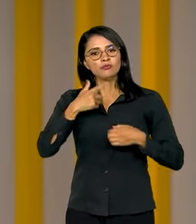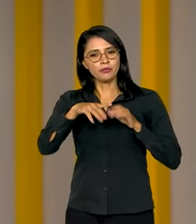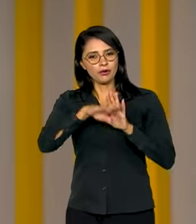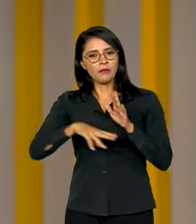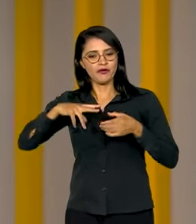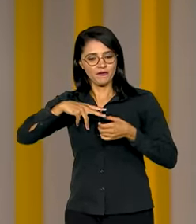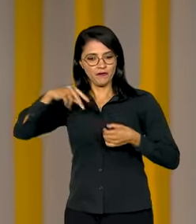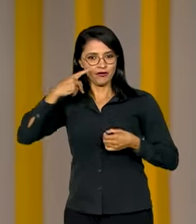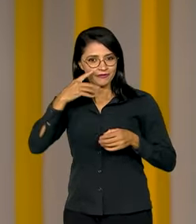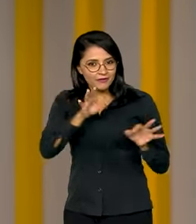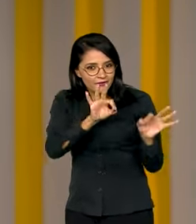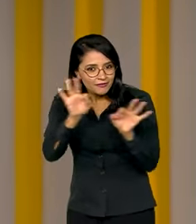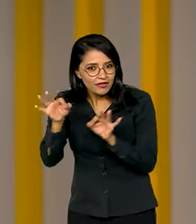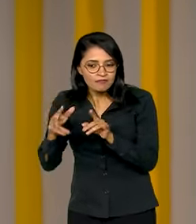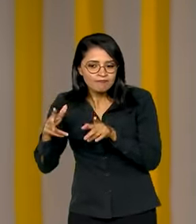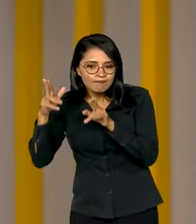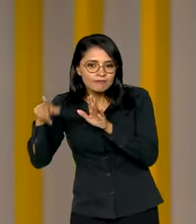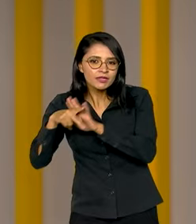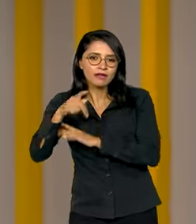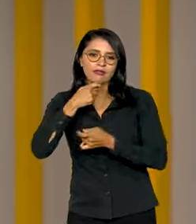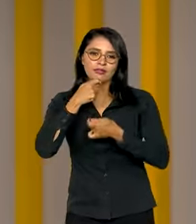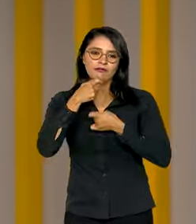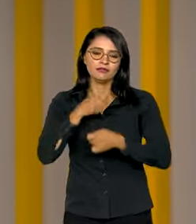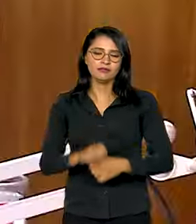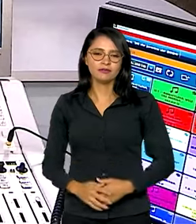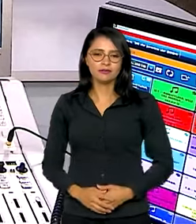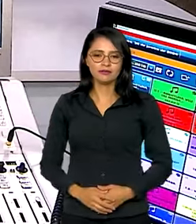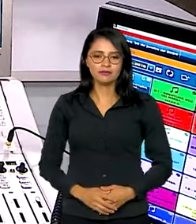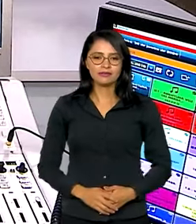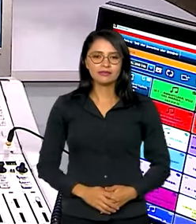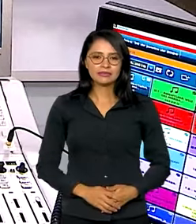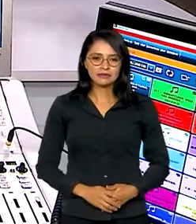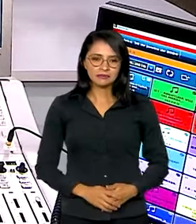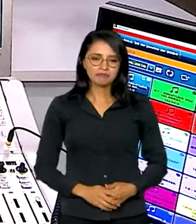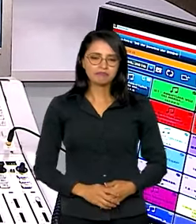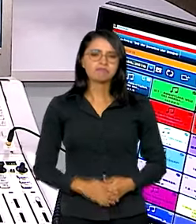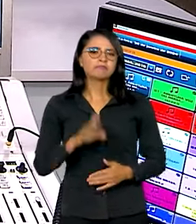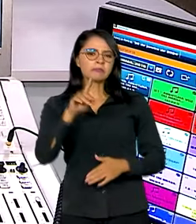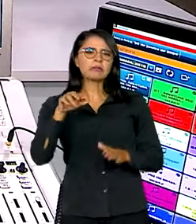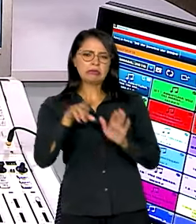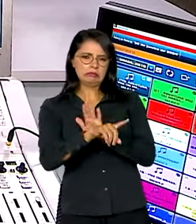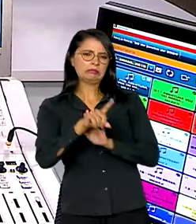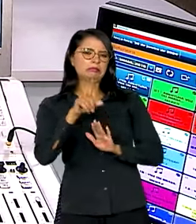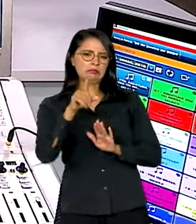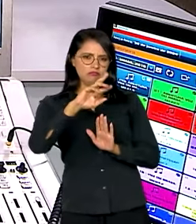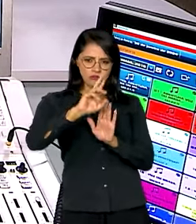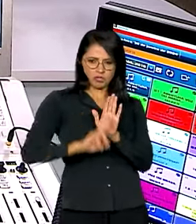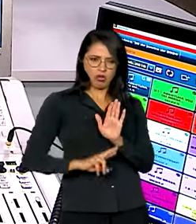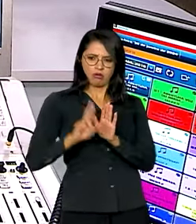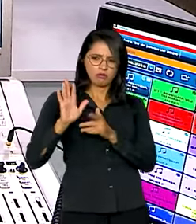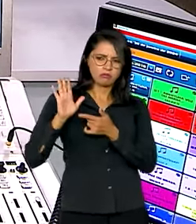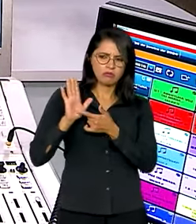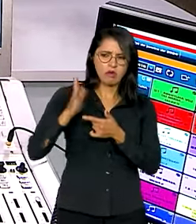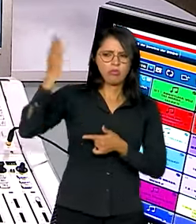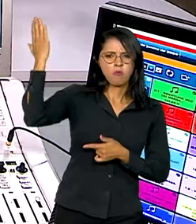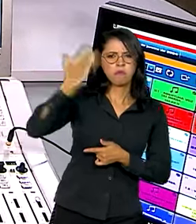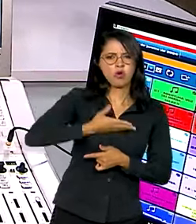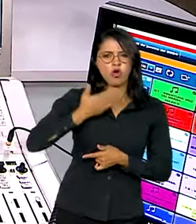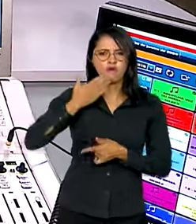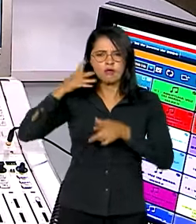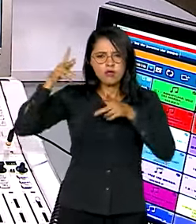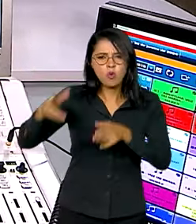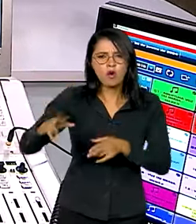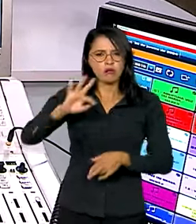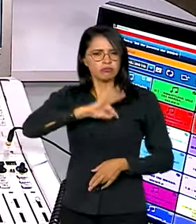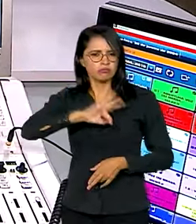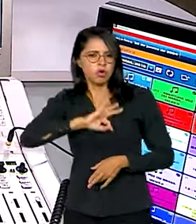do Brasil. Confira aí um trecho da entrevista. Caso o relatório não consiga demonstrar a igualdade de salários para homens